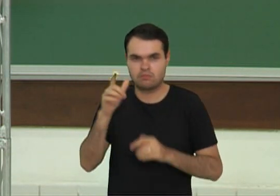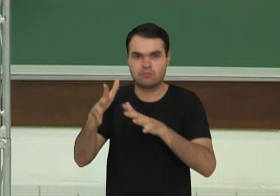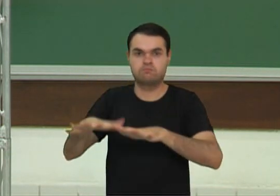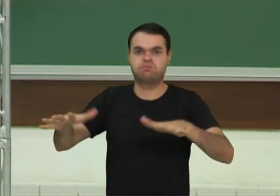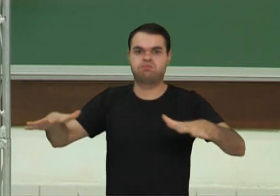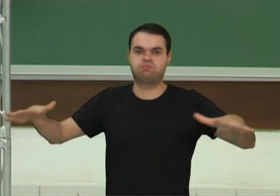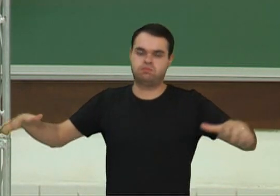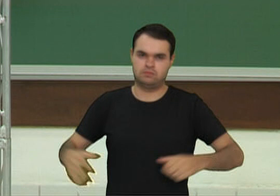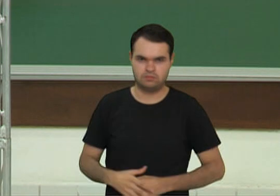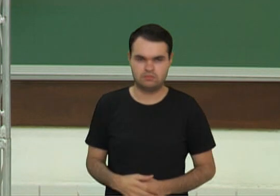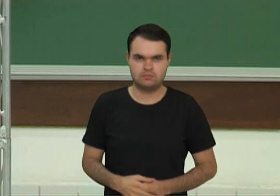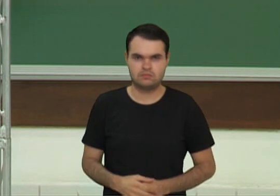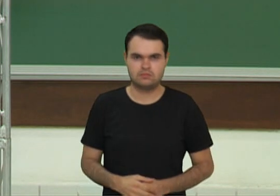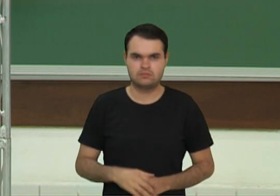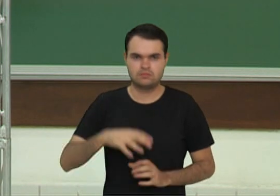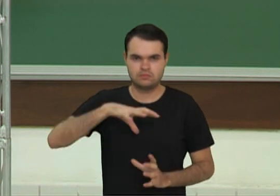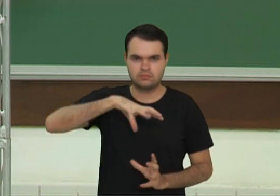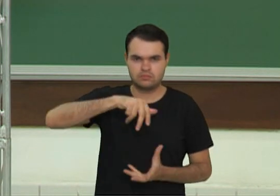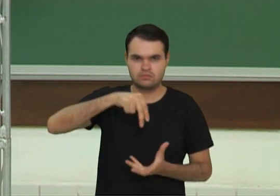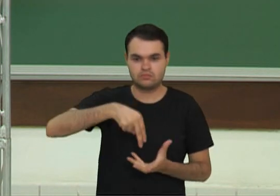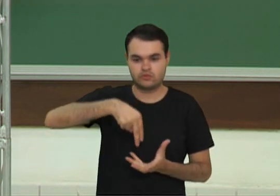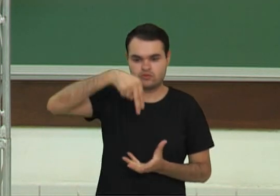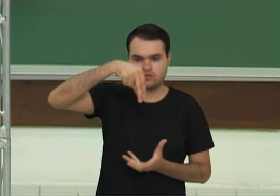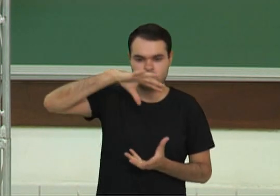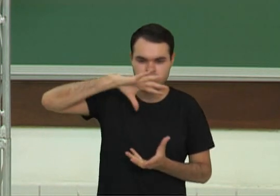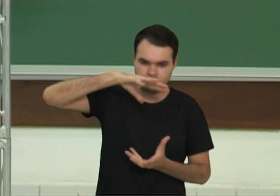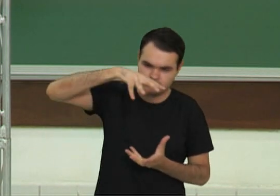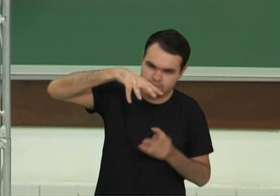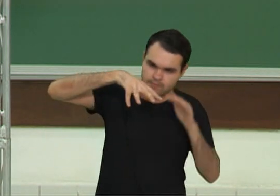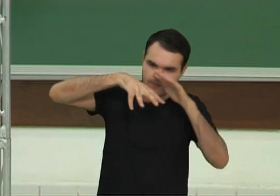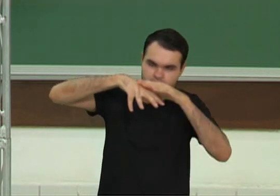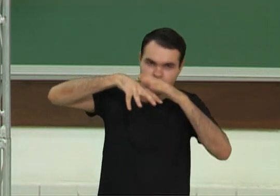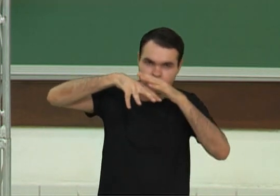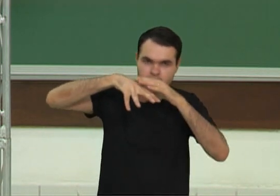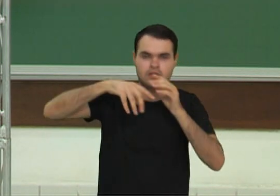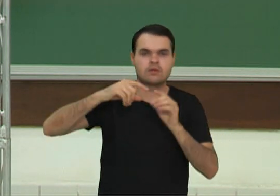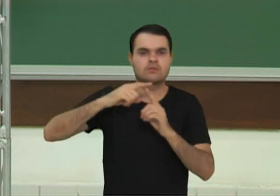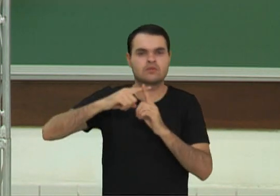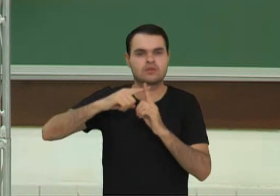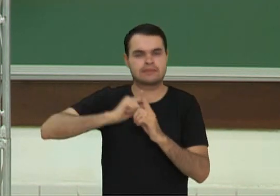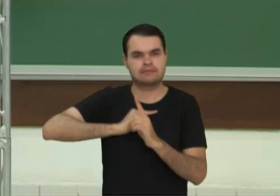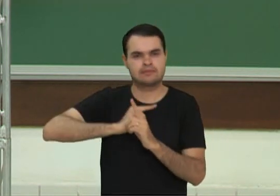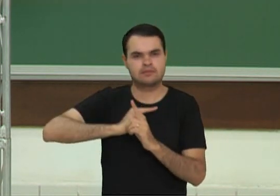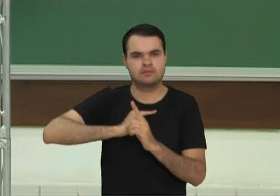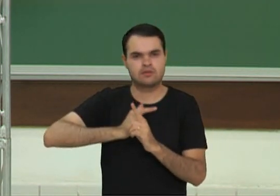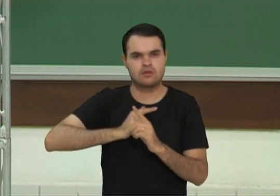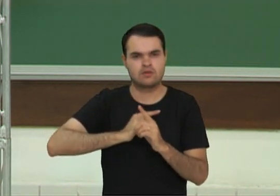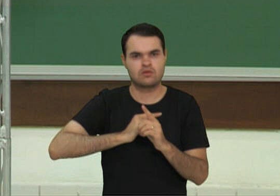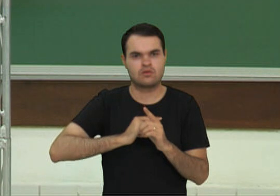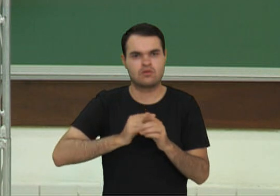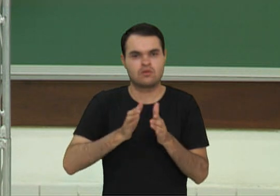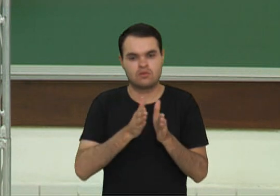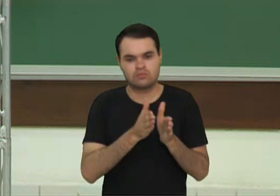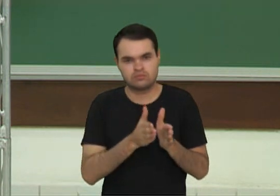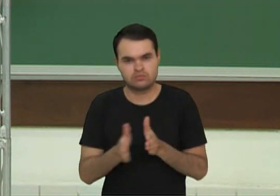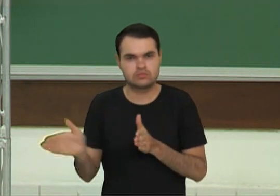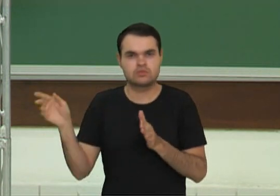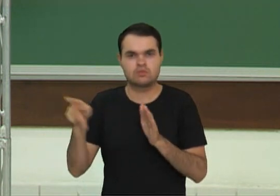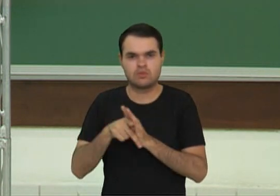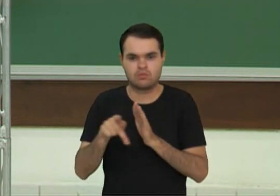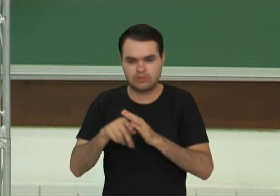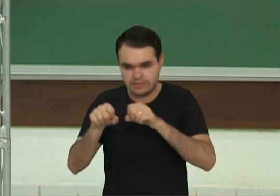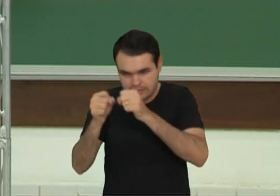Além disso, no hemisfério norte do nosso planeta, em função da deriva continental, daquele processo aonde a Pangeia foi